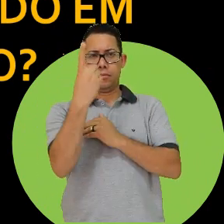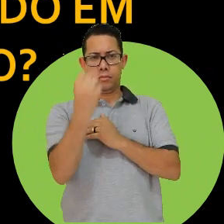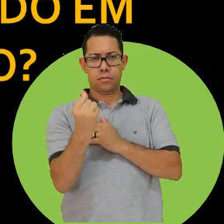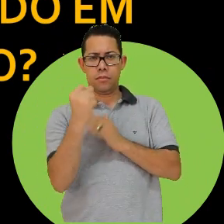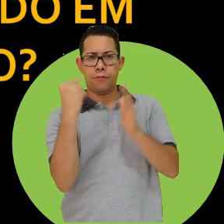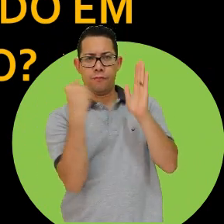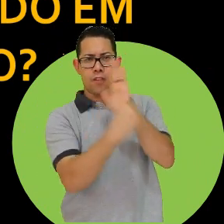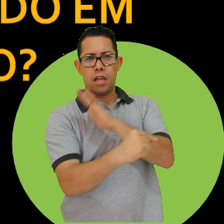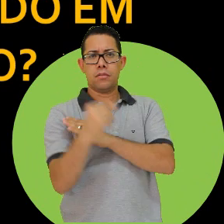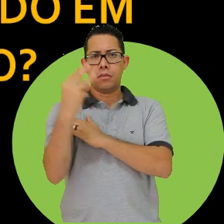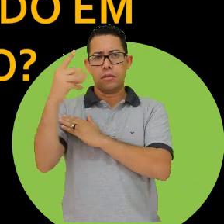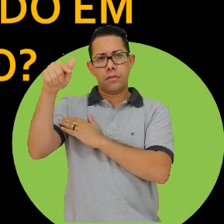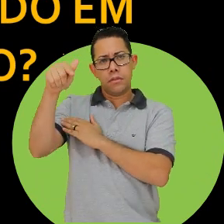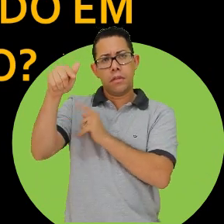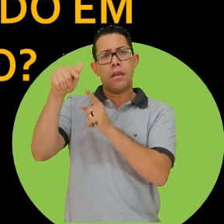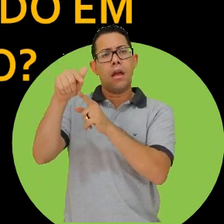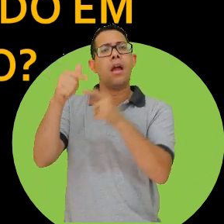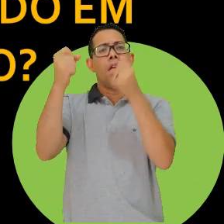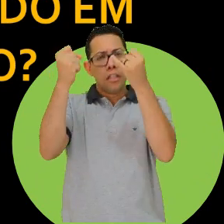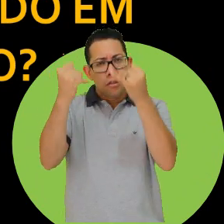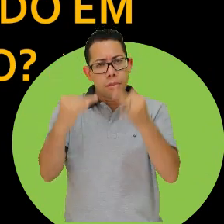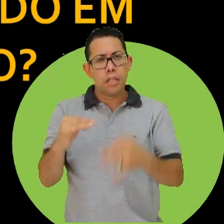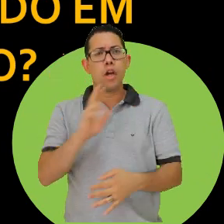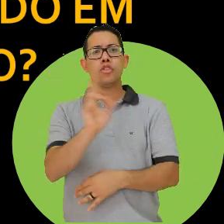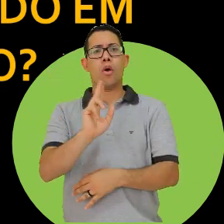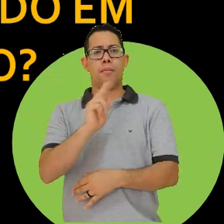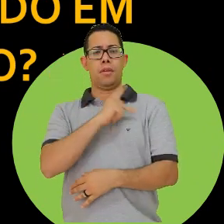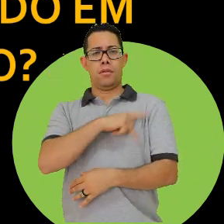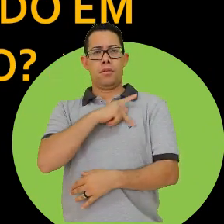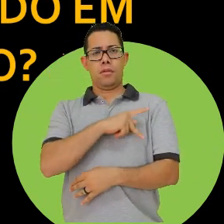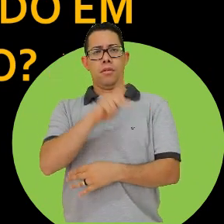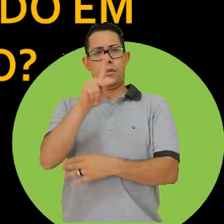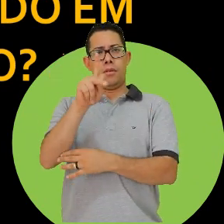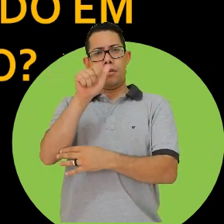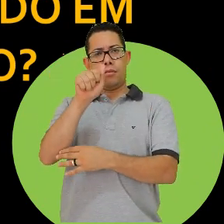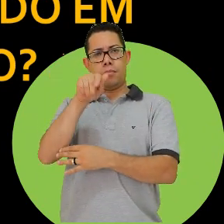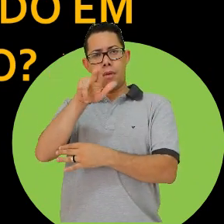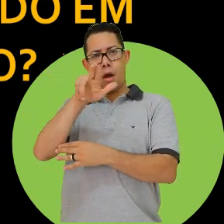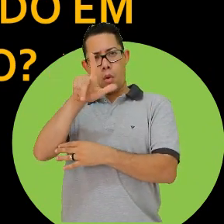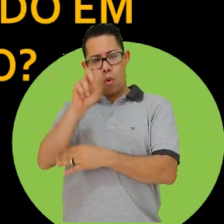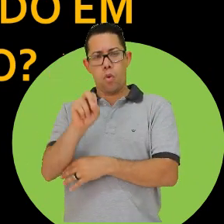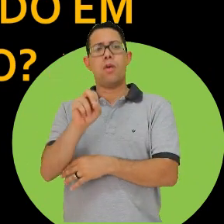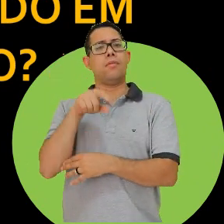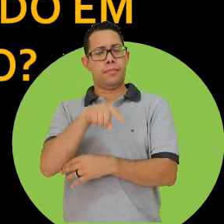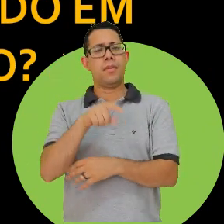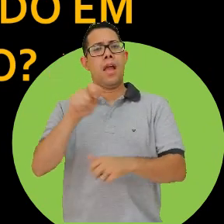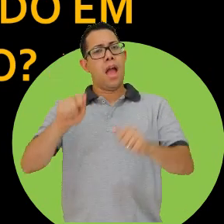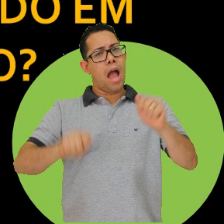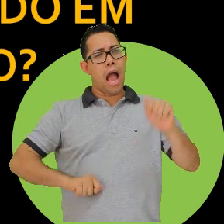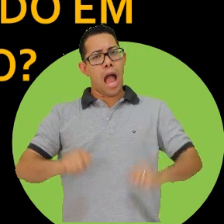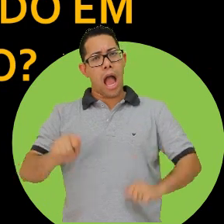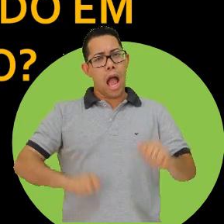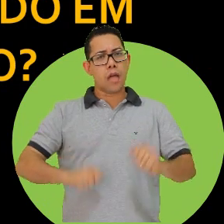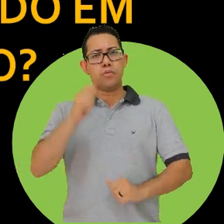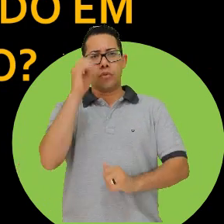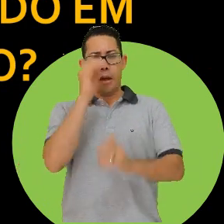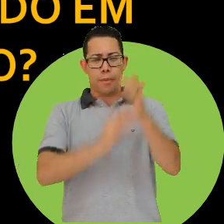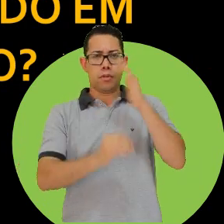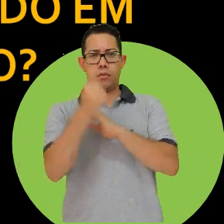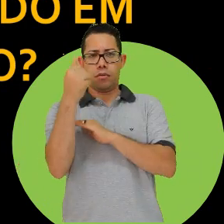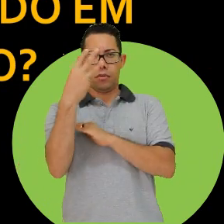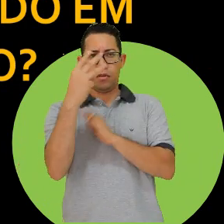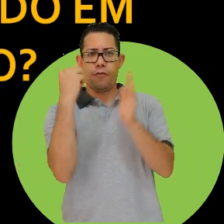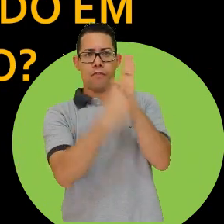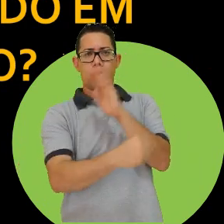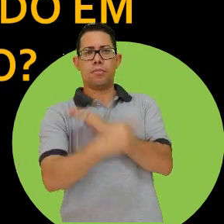no verso de número 37, ele é chamado de Paulo. Em Atos, no capítulo de número 13, verso